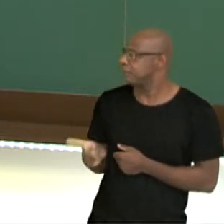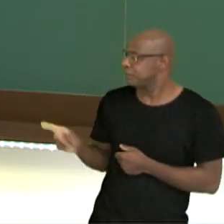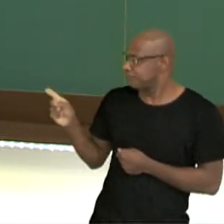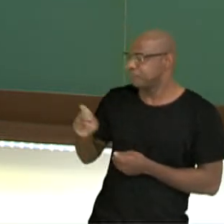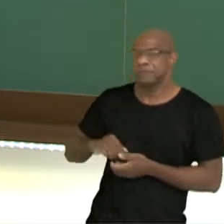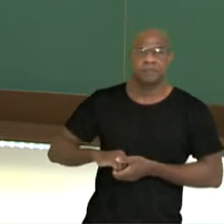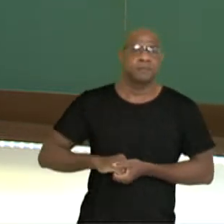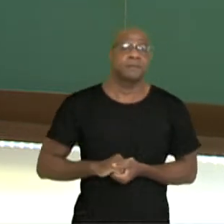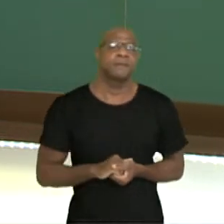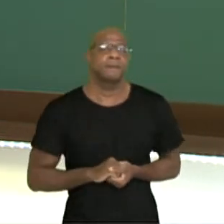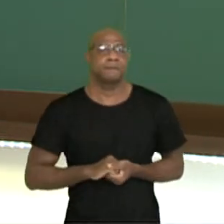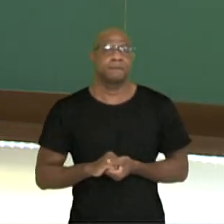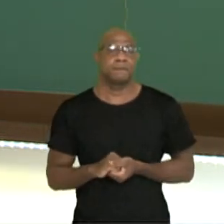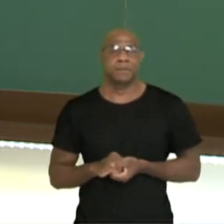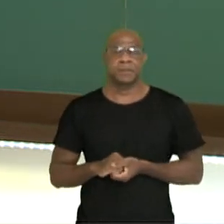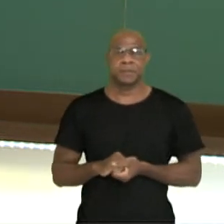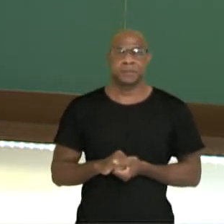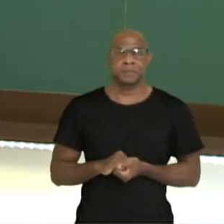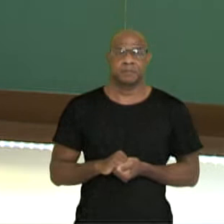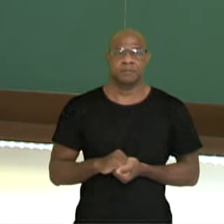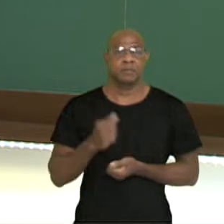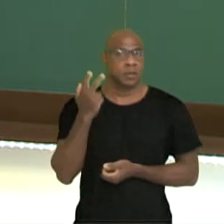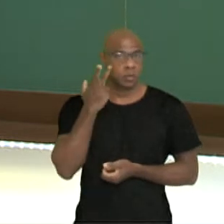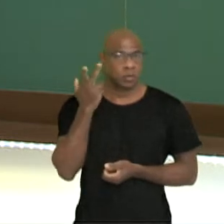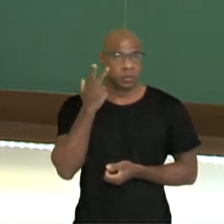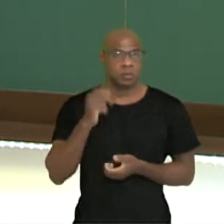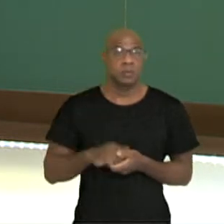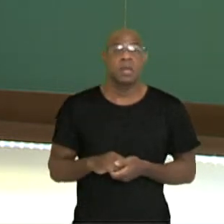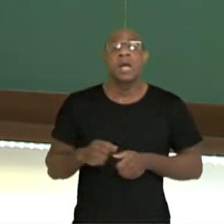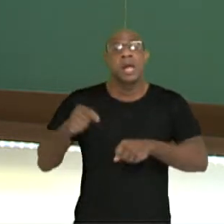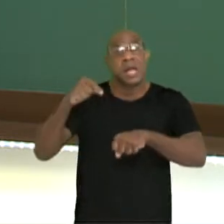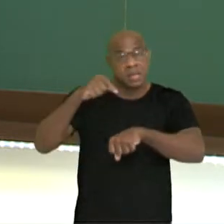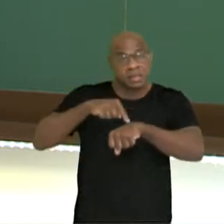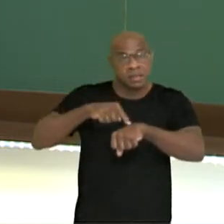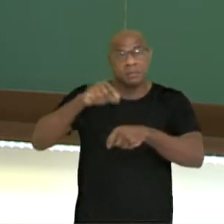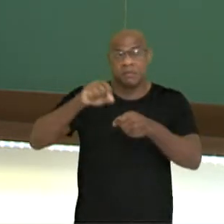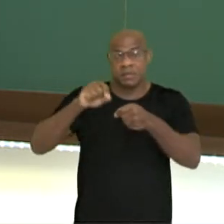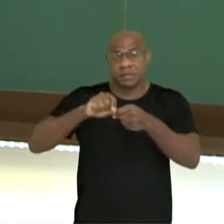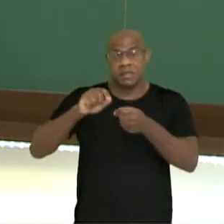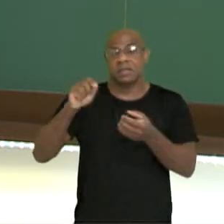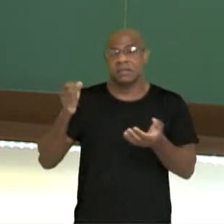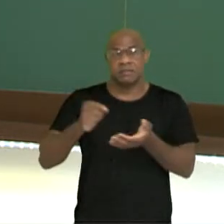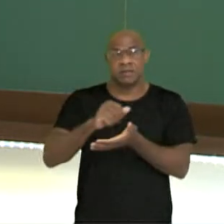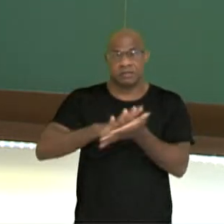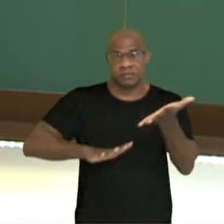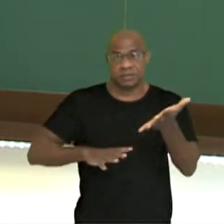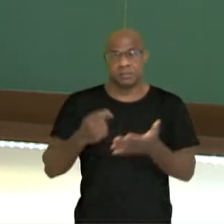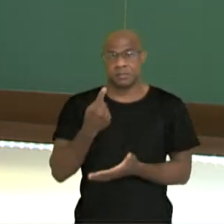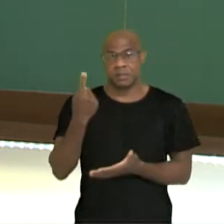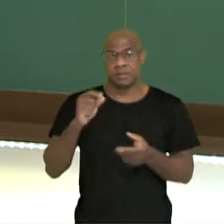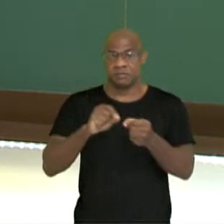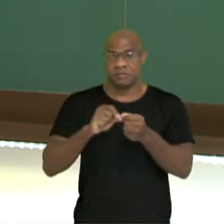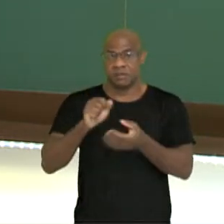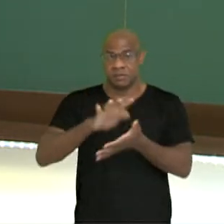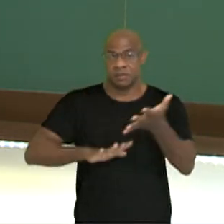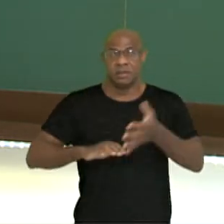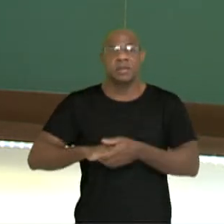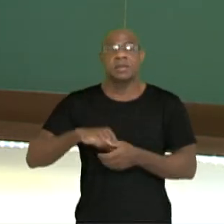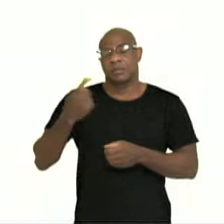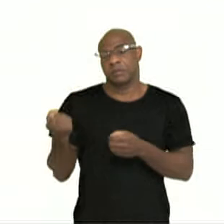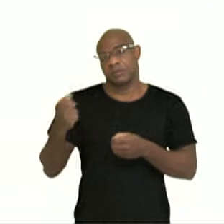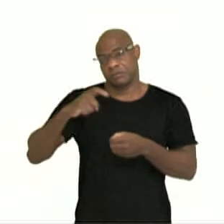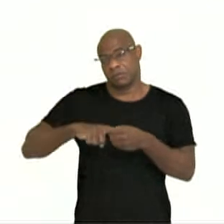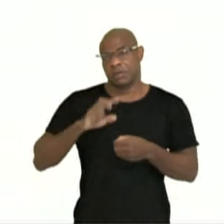1960, né, esse é o comum do que eles fazem. Bom, eu vou dar um tempinho para que vocês façam a resolução dessa primeira atividade e já já a gente volta